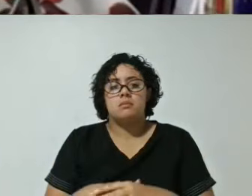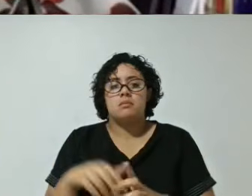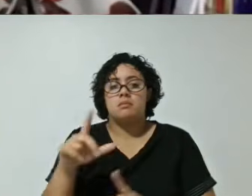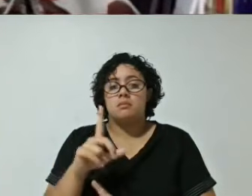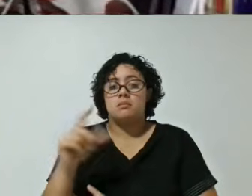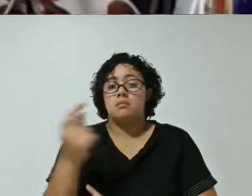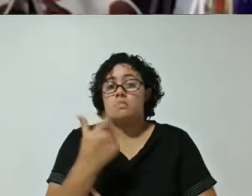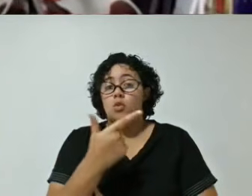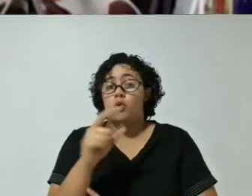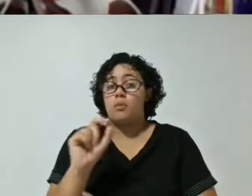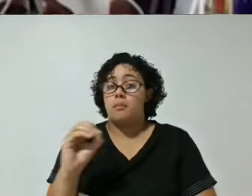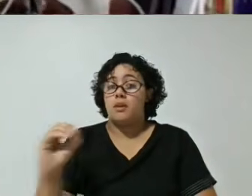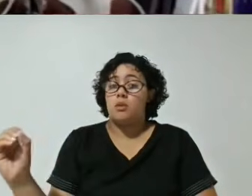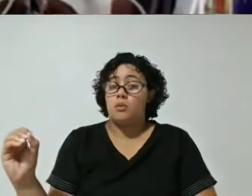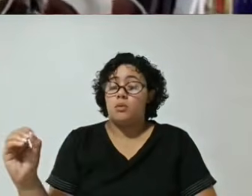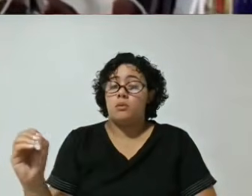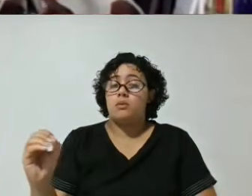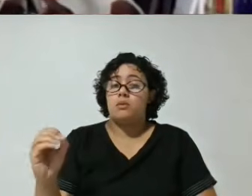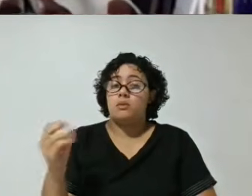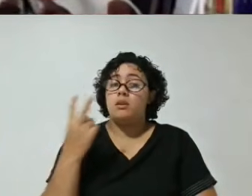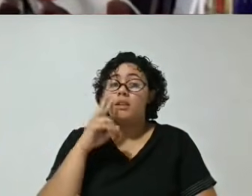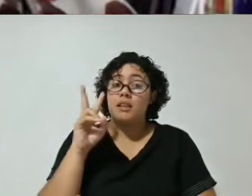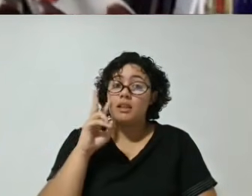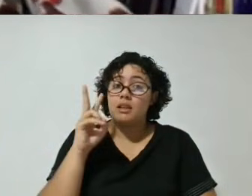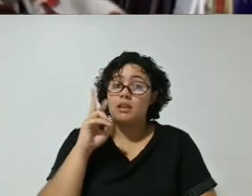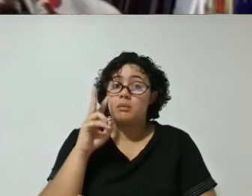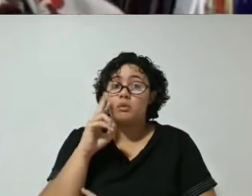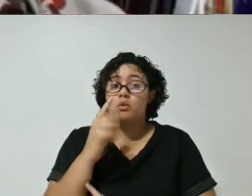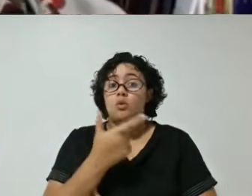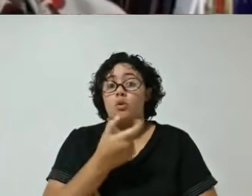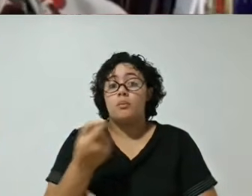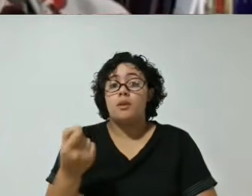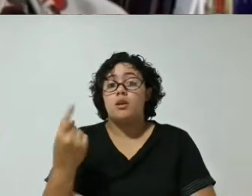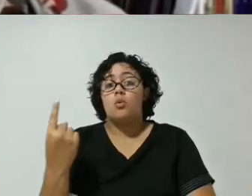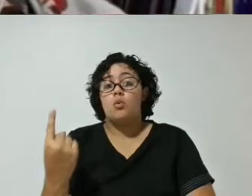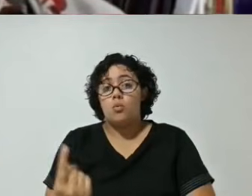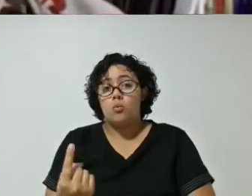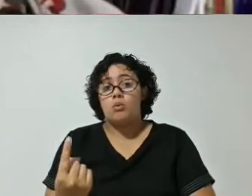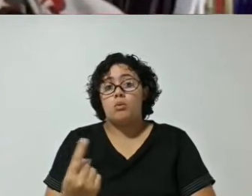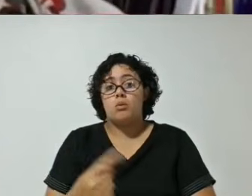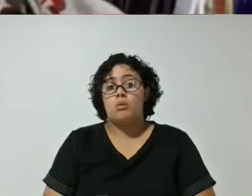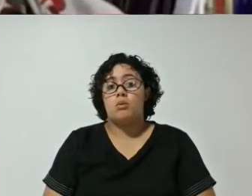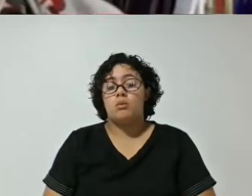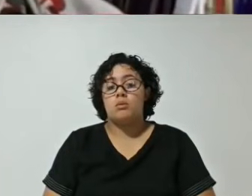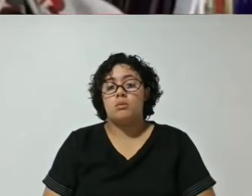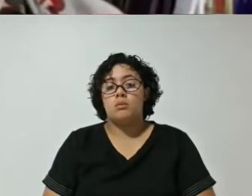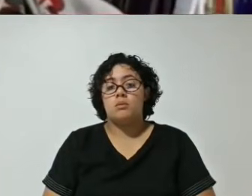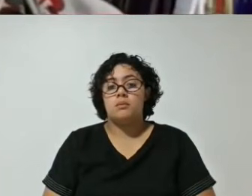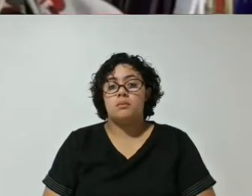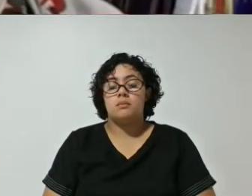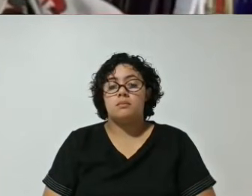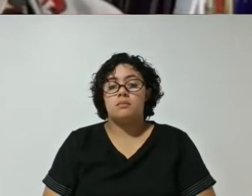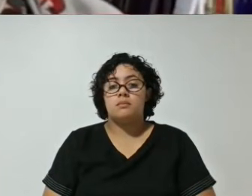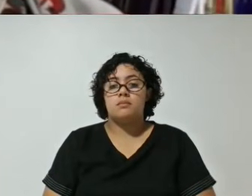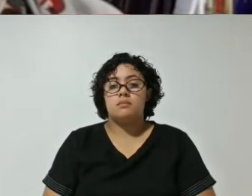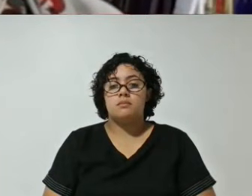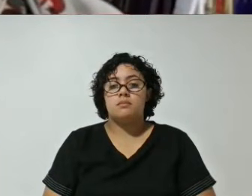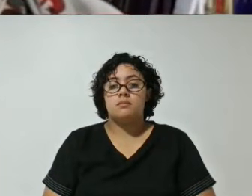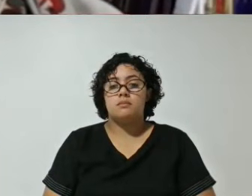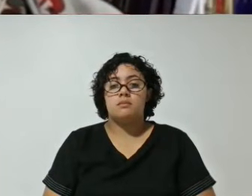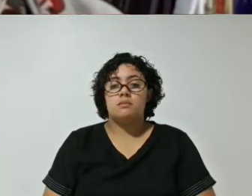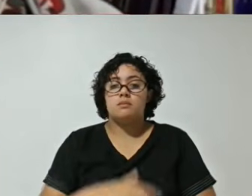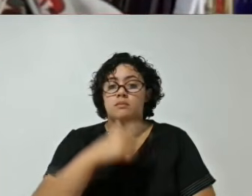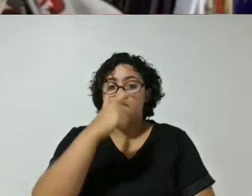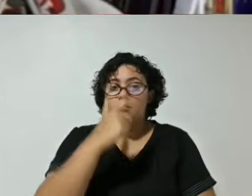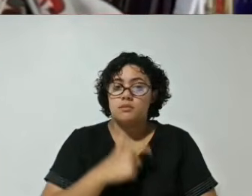em 2000, né? Eu me Uhum. lembro que em 2001, é, eu